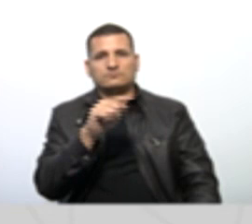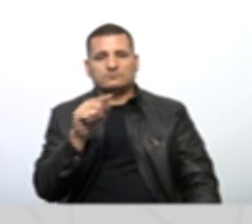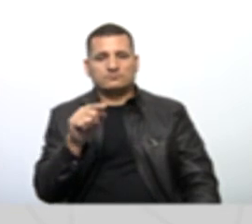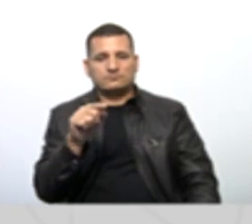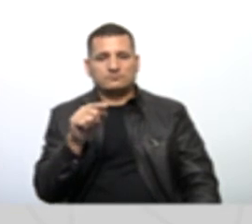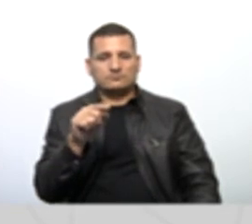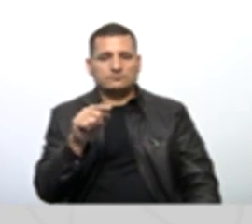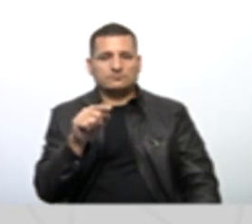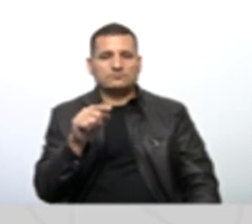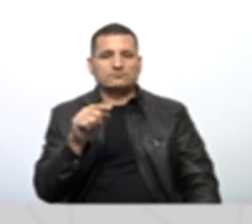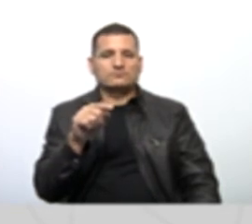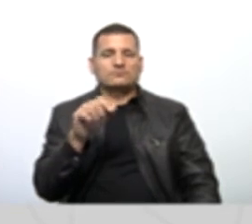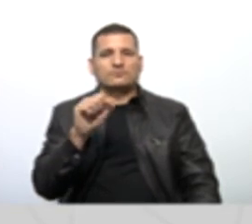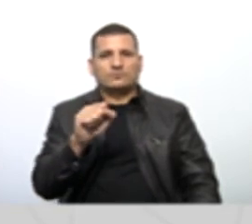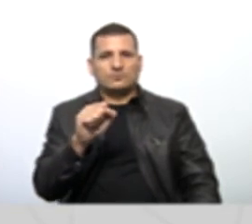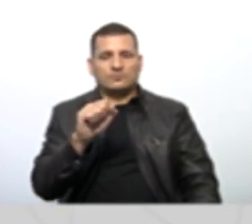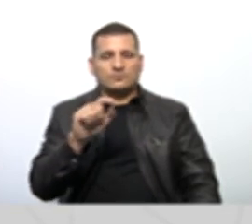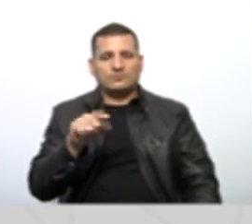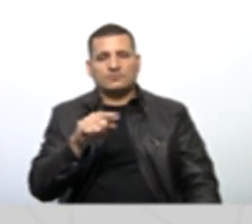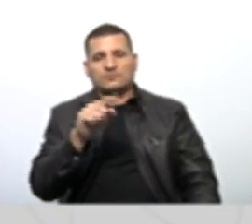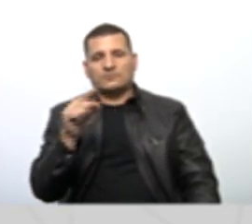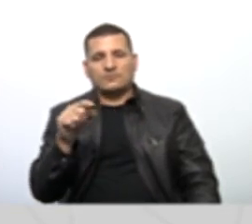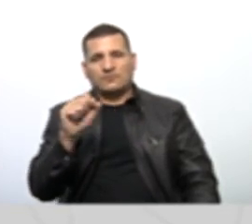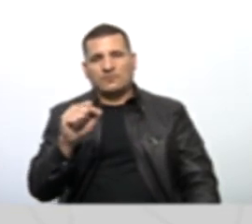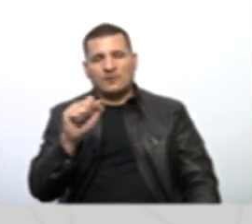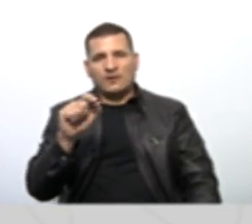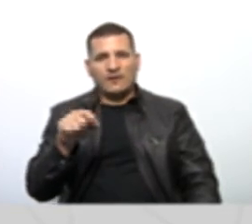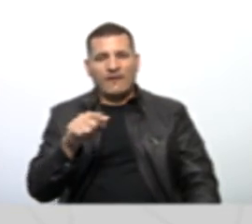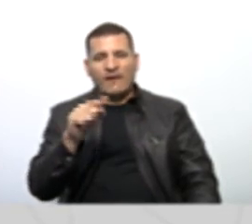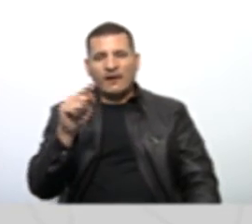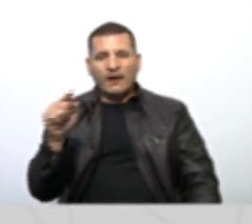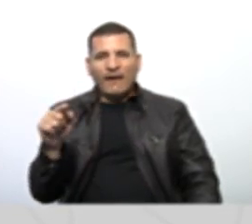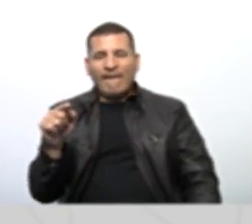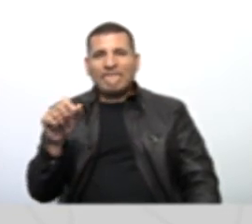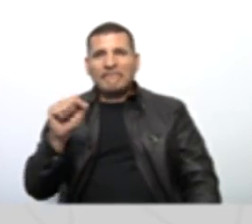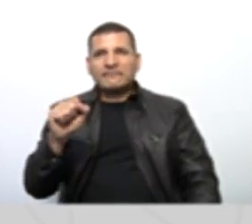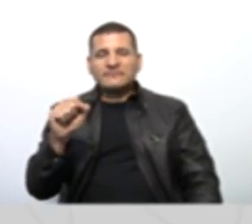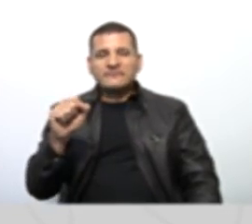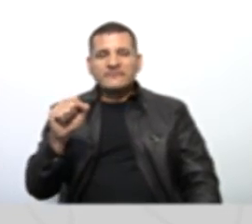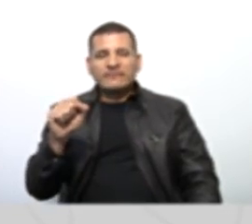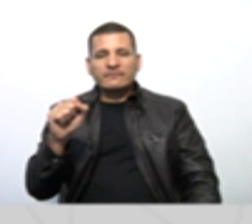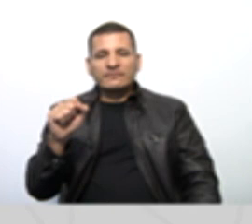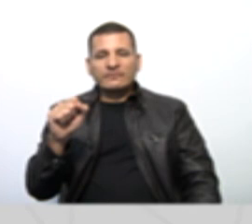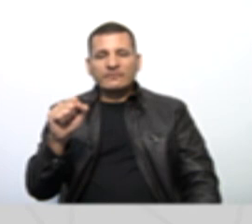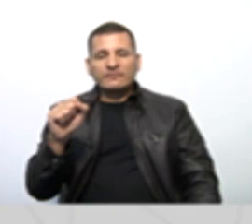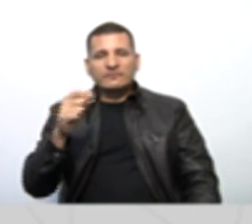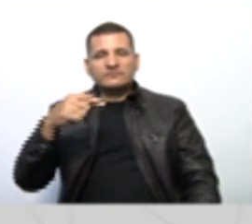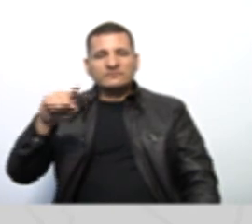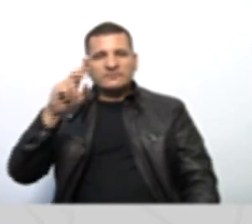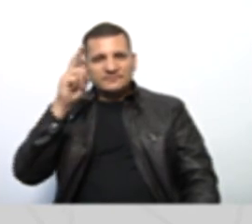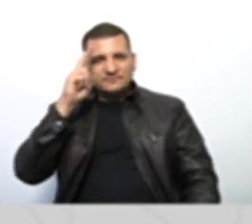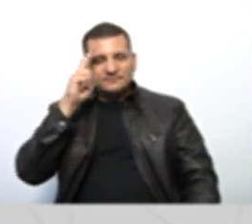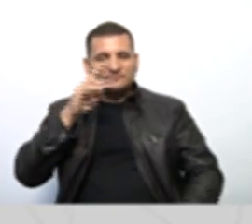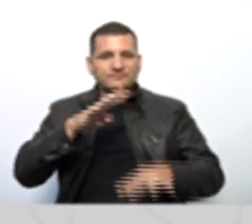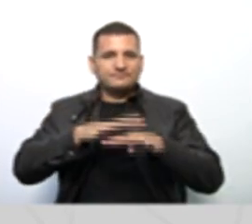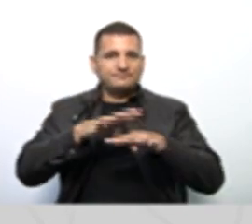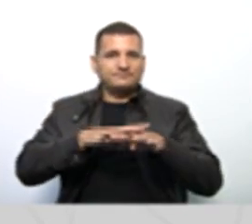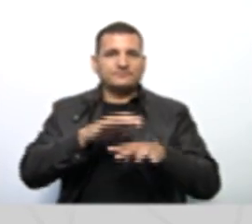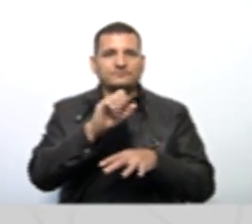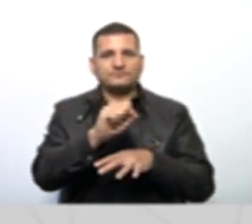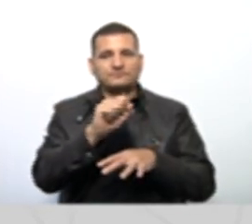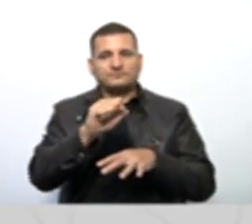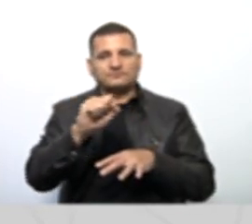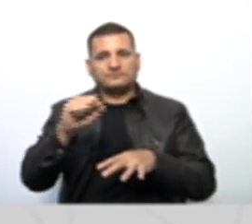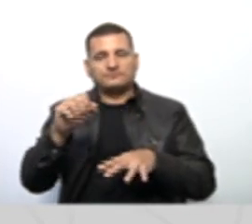também ser utilizado mais oito aqui mais oito e aqui mais oito se vocês lembram de matemática que são bons né